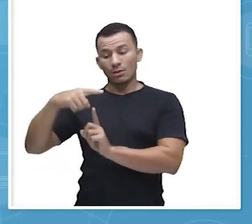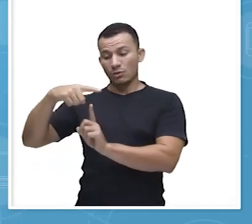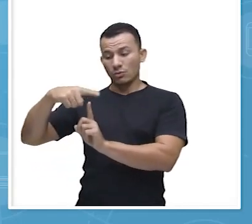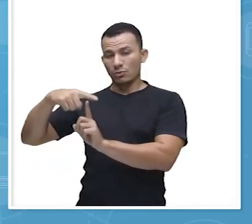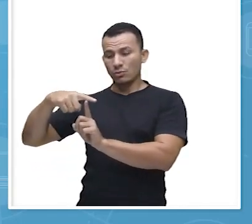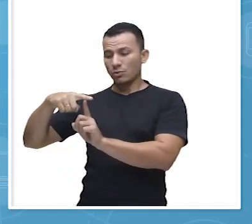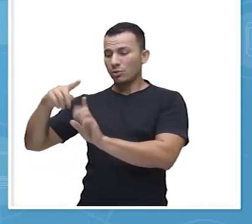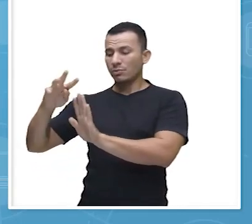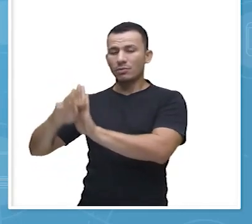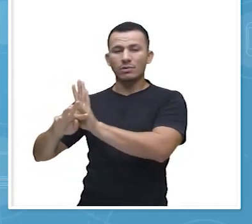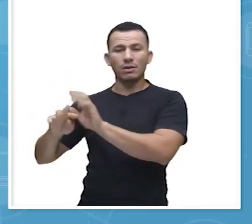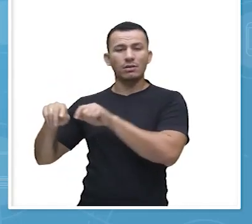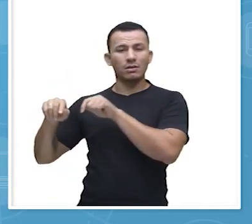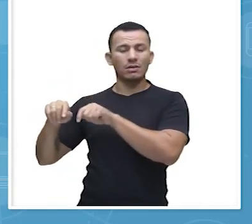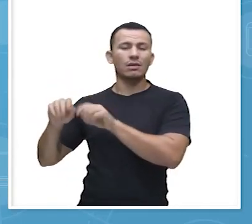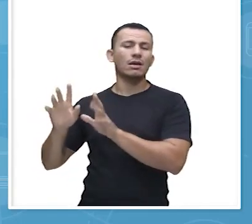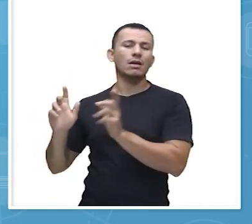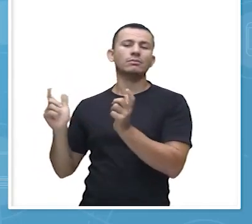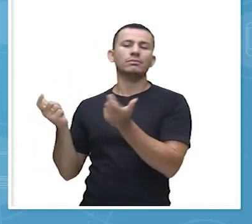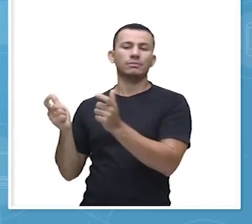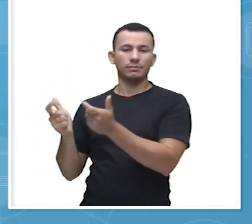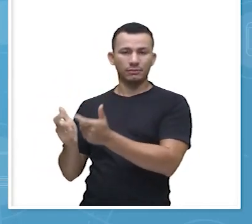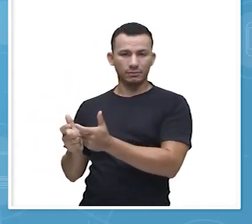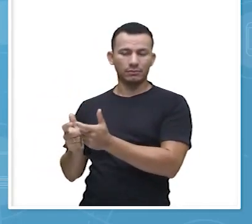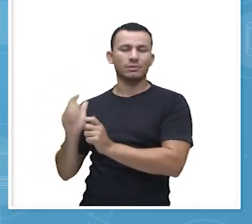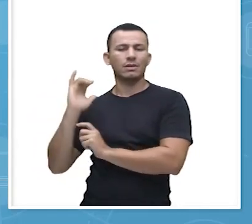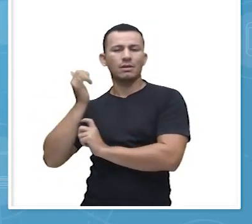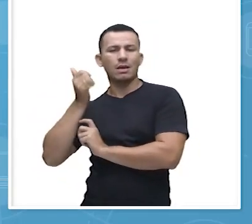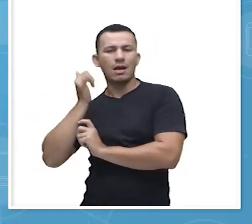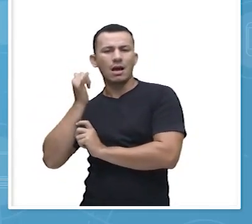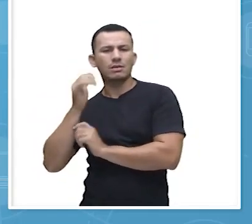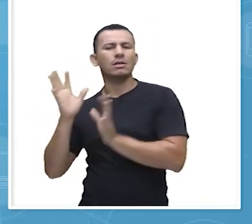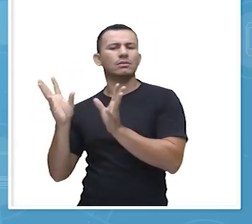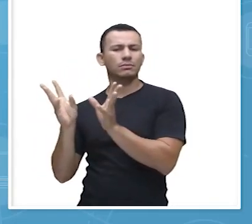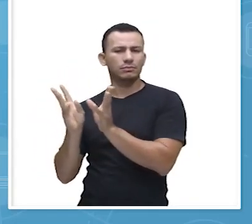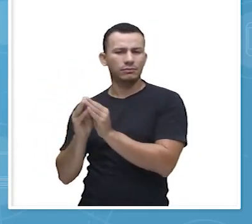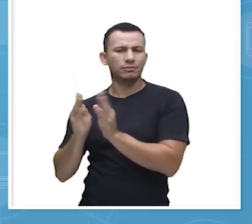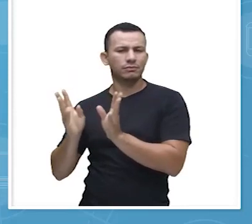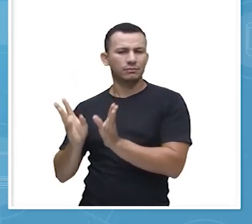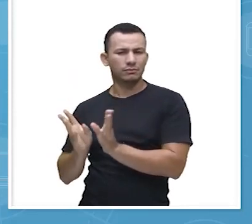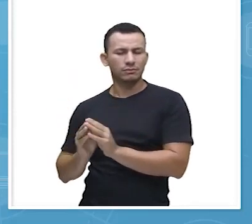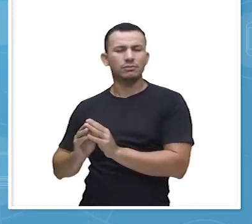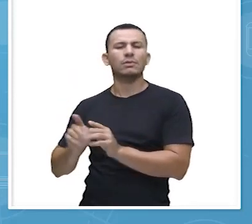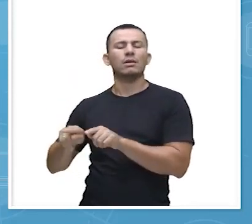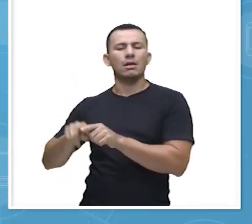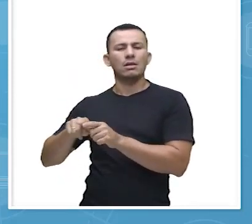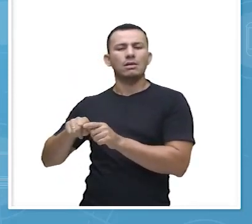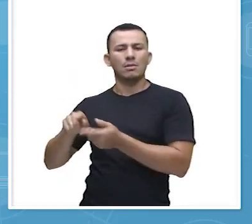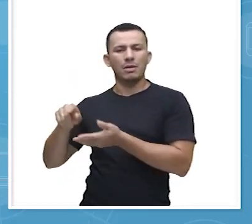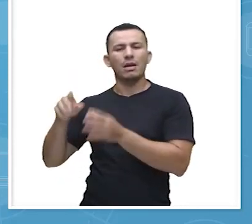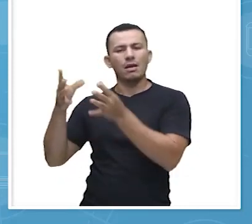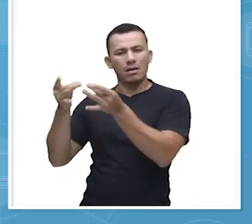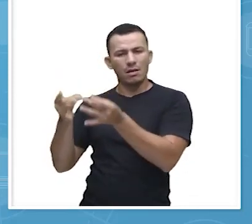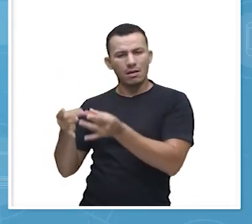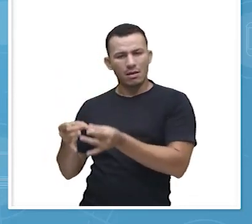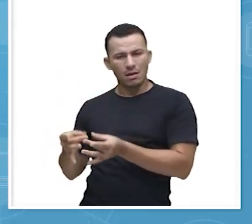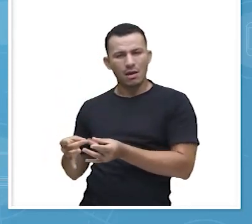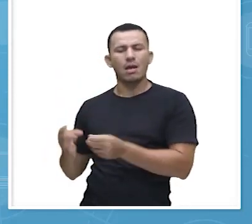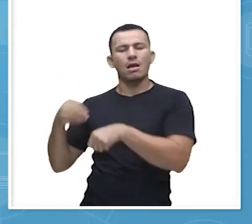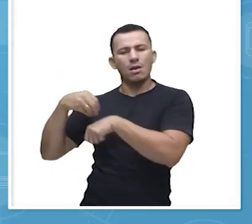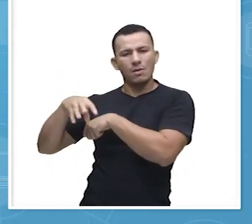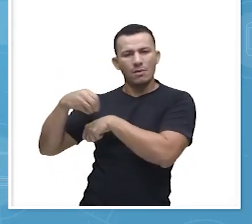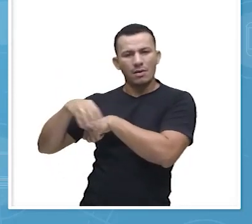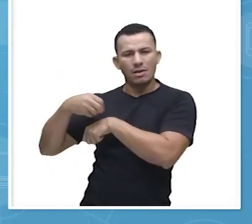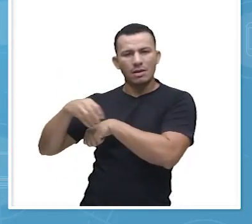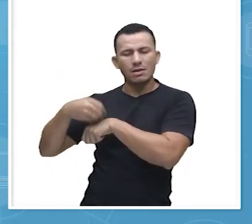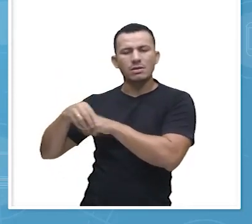são uma quantidade menor, né? A narração, a descrição, a dissertação, a injunção. Então, foram dois conceitos com os